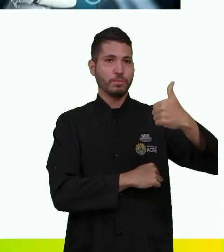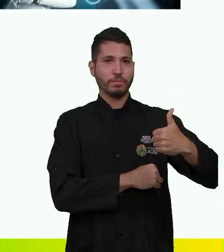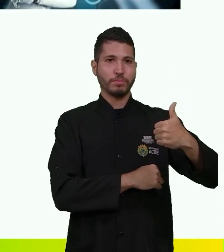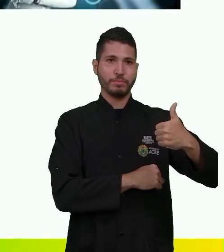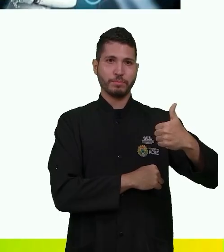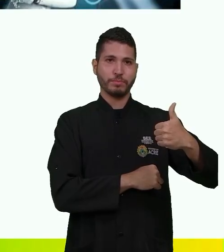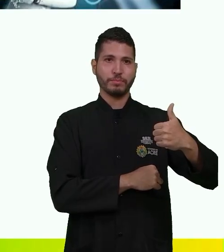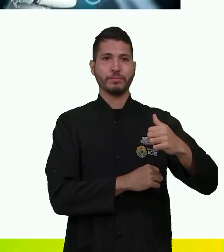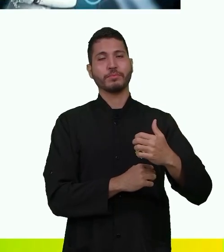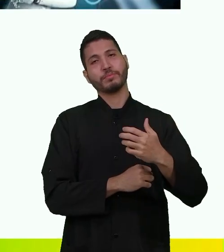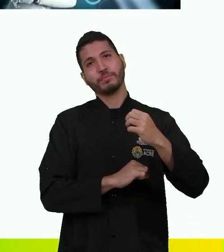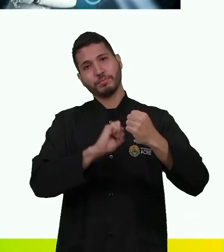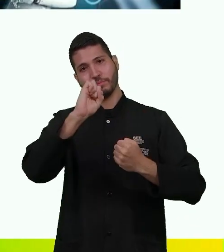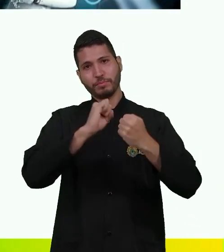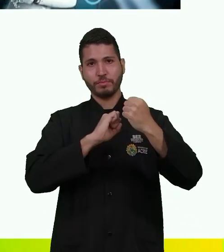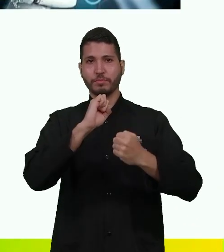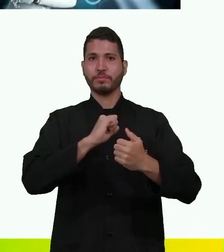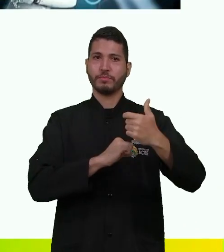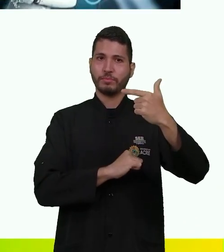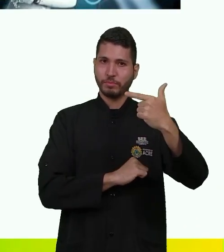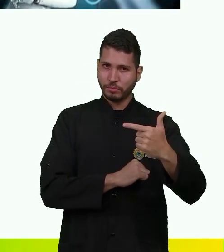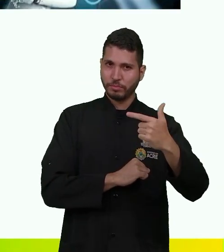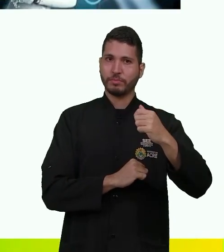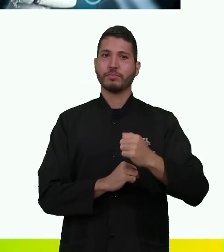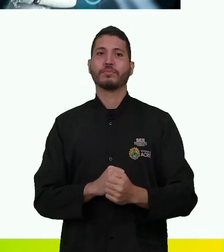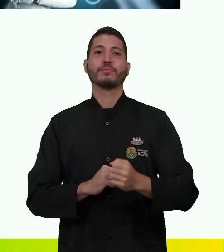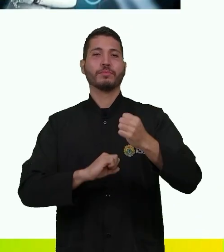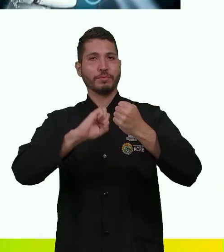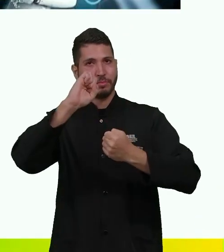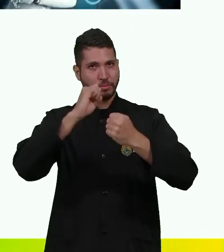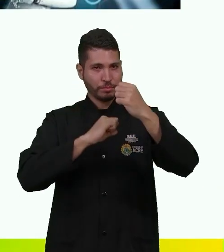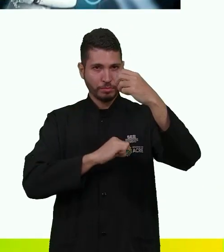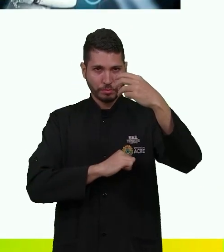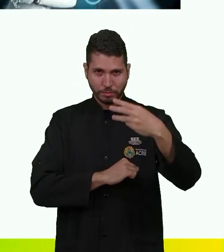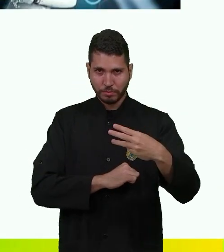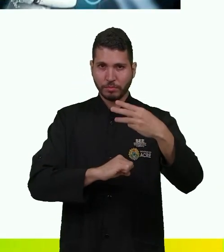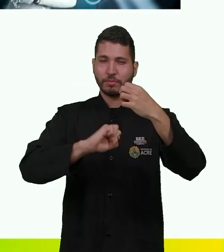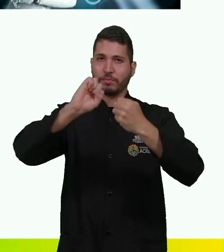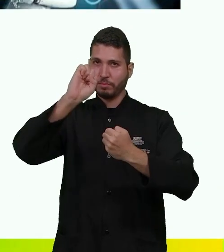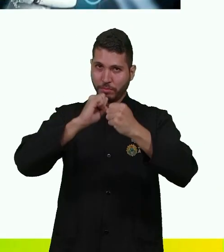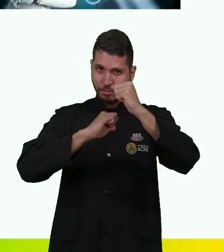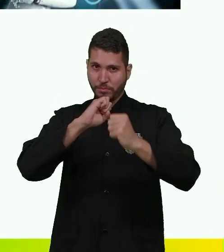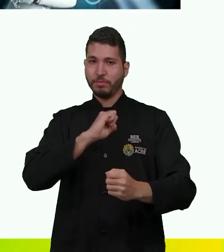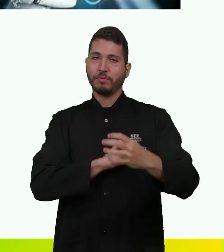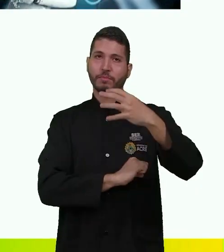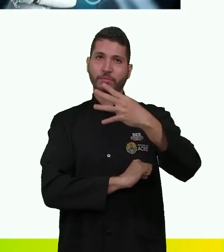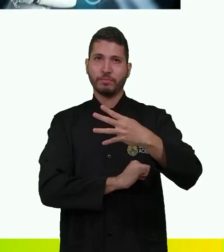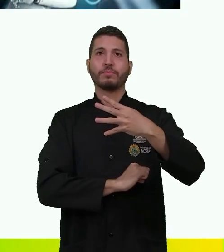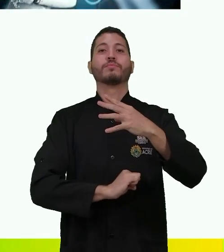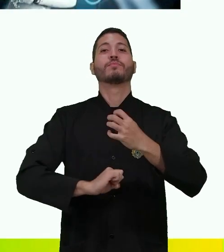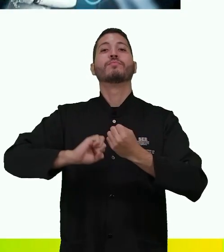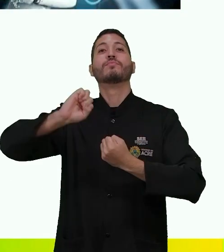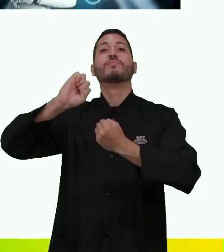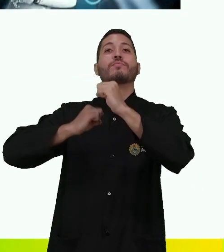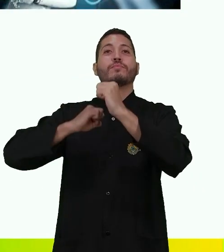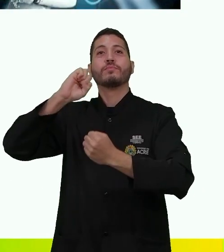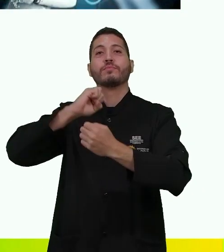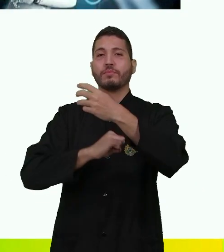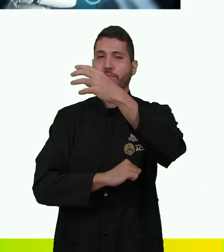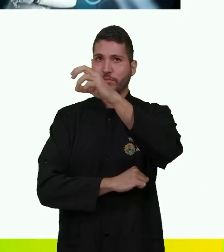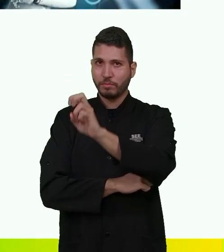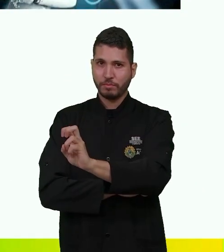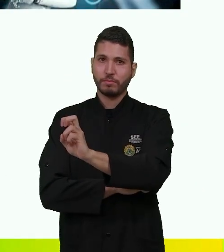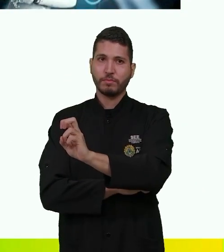Industrial, a segunda, 2.0, a terceira, a quarta e a quinta Revolução